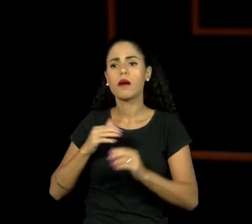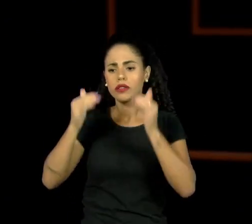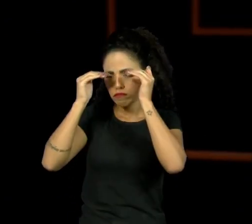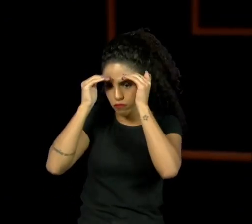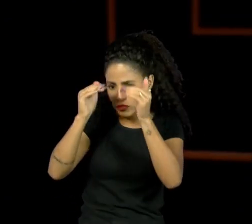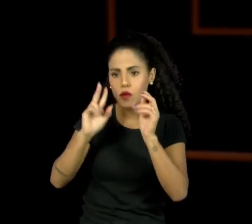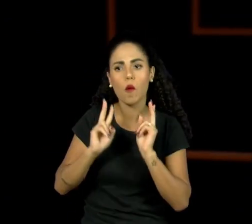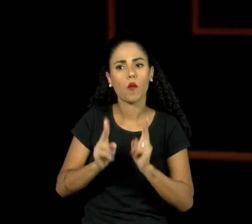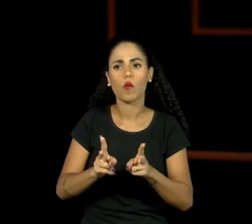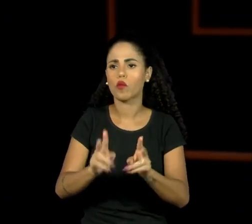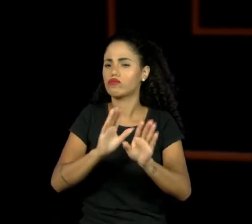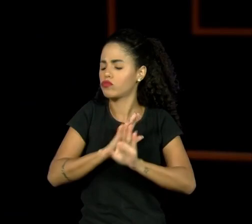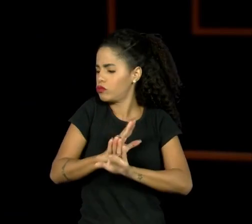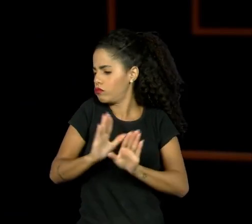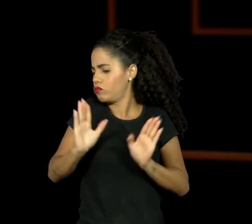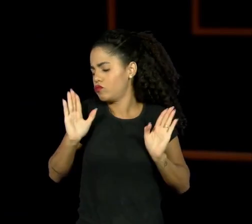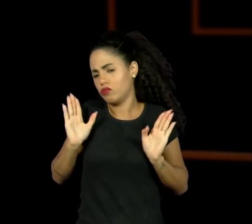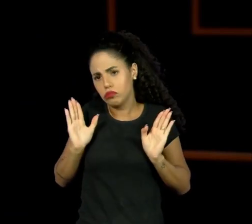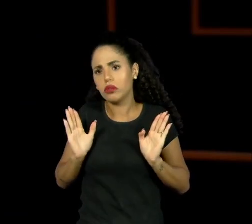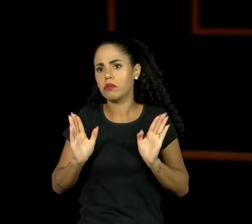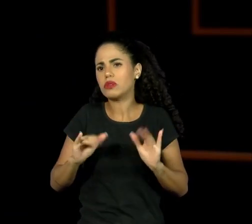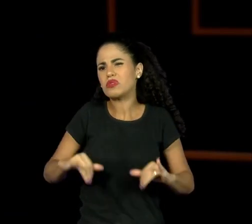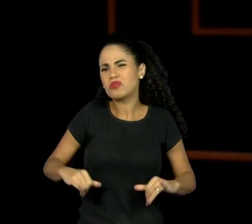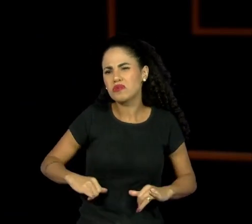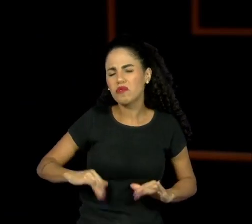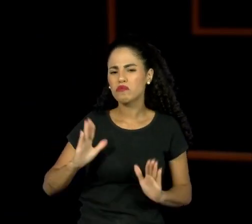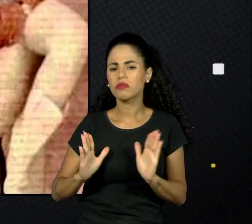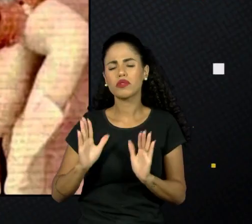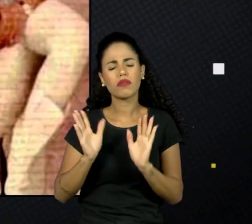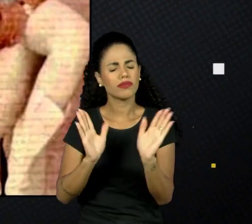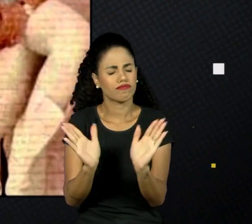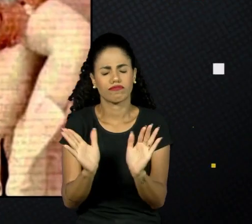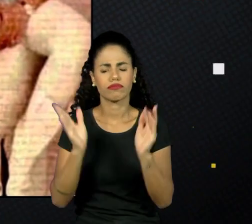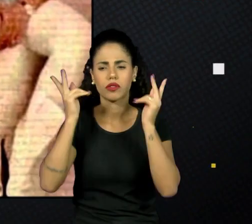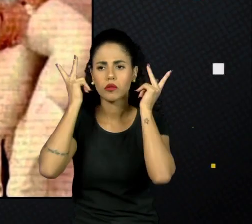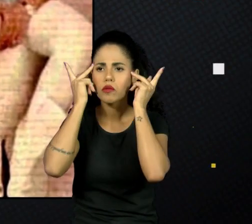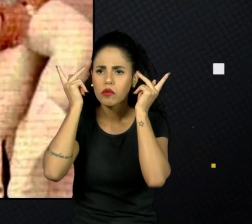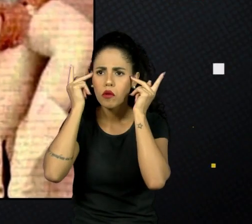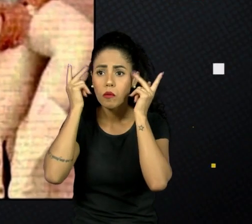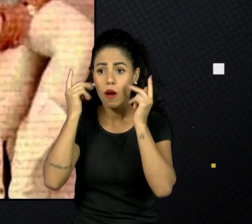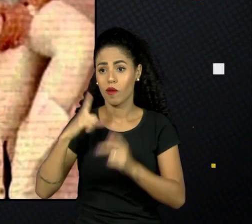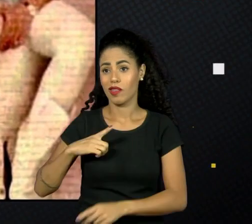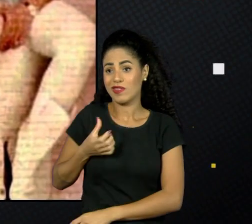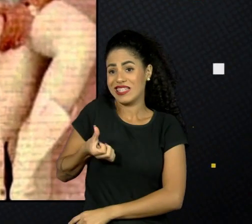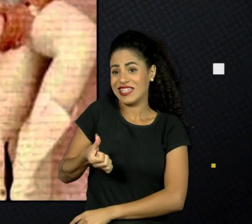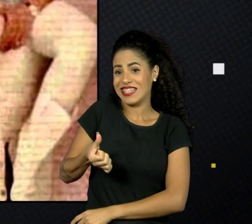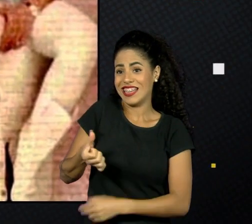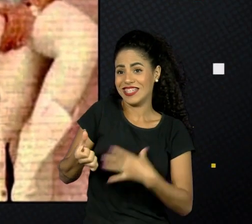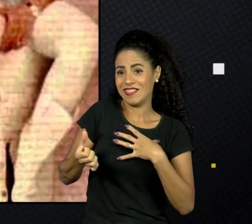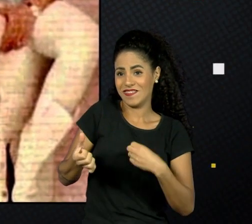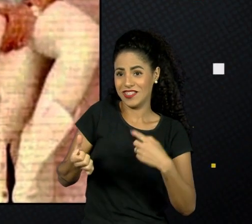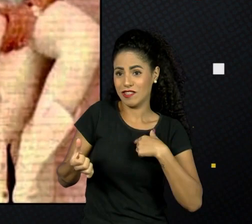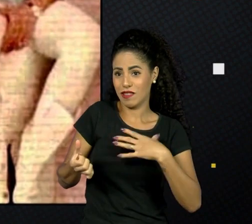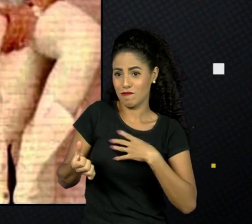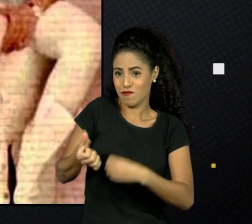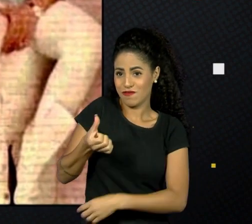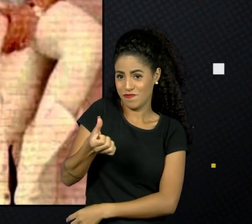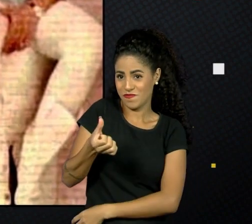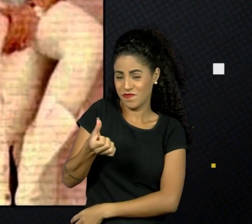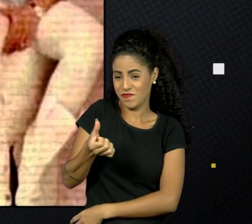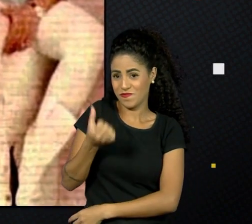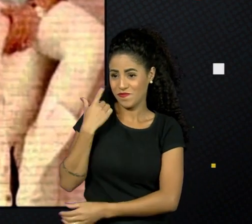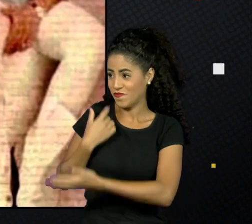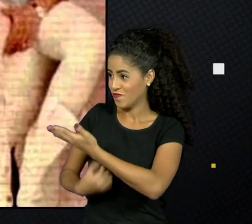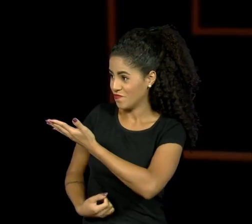ter que passar as feridas um pouco, né? Vamos se acalmar, que é para ninguém fazer besteira. Tem 6 filhos, vão ficar na nossa. Tinha que